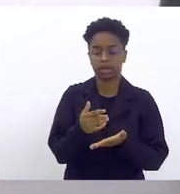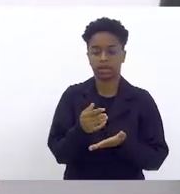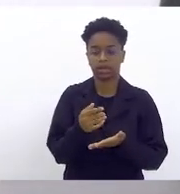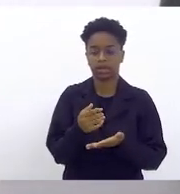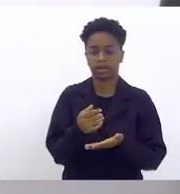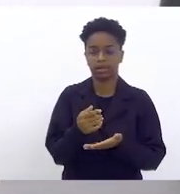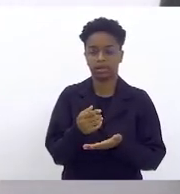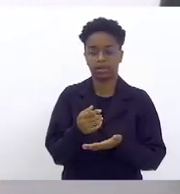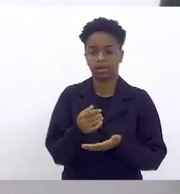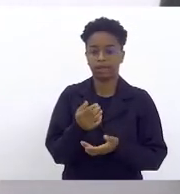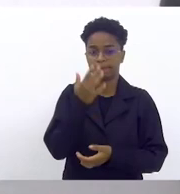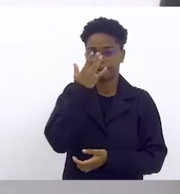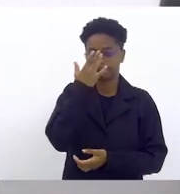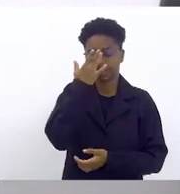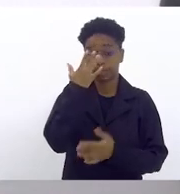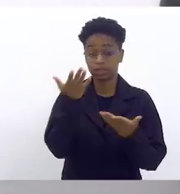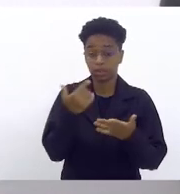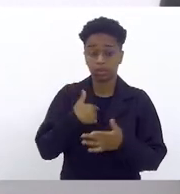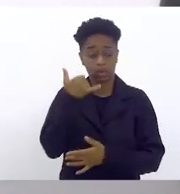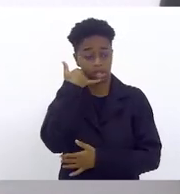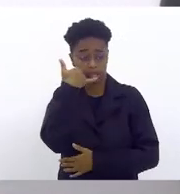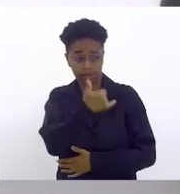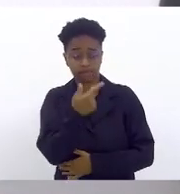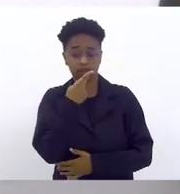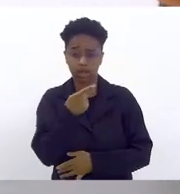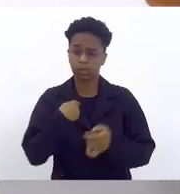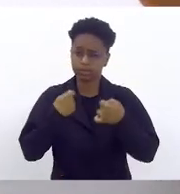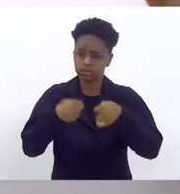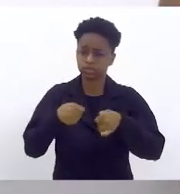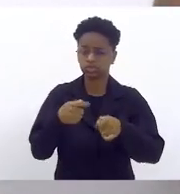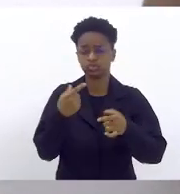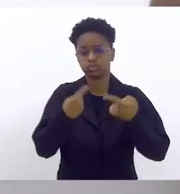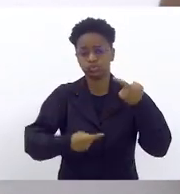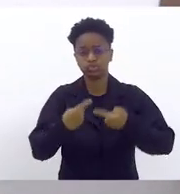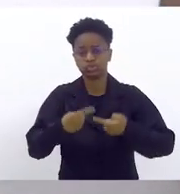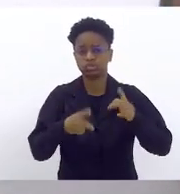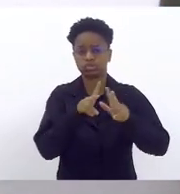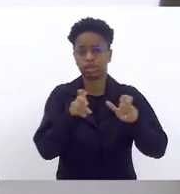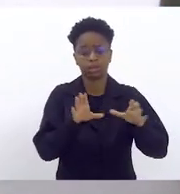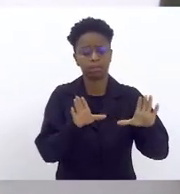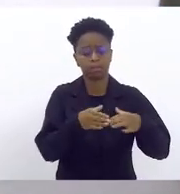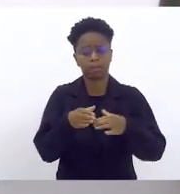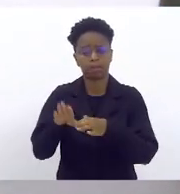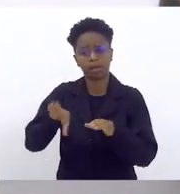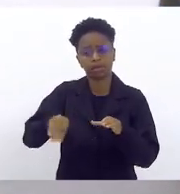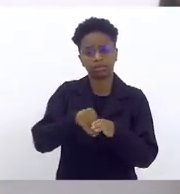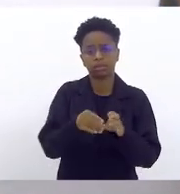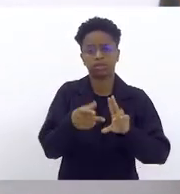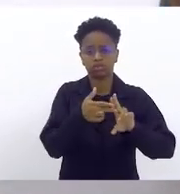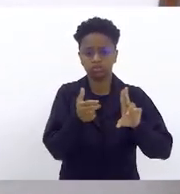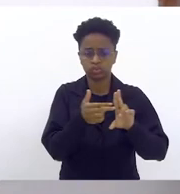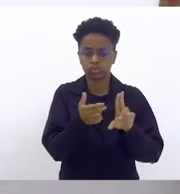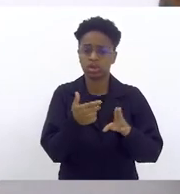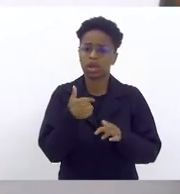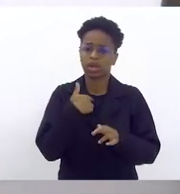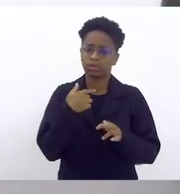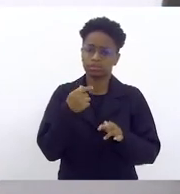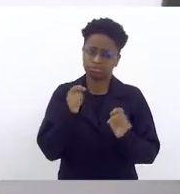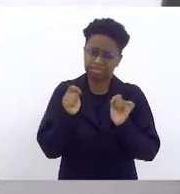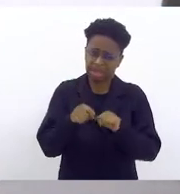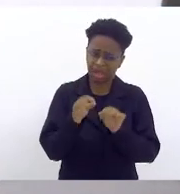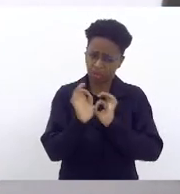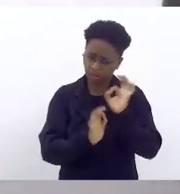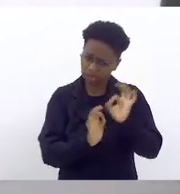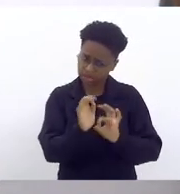queria discutir o complexo econômico e industrial da saúde a gente podia organizar se você poderia vir aqui